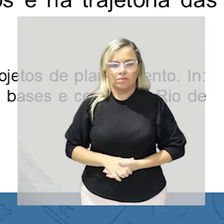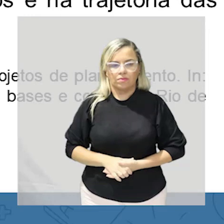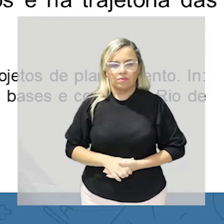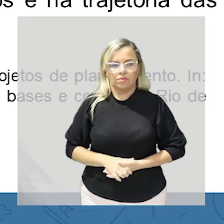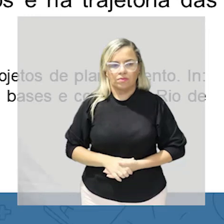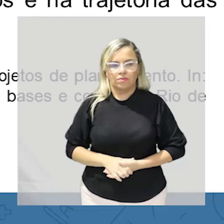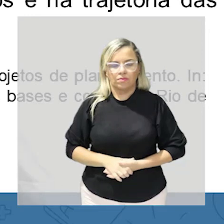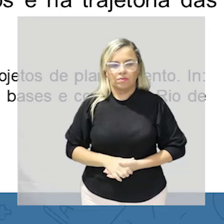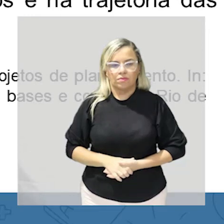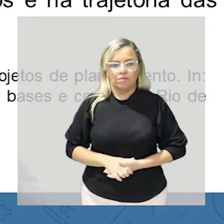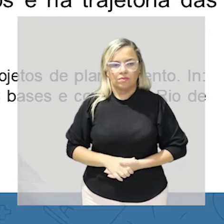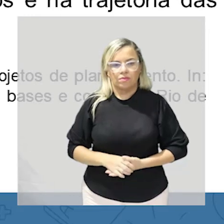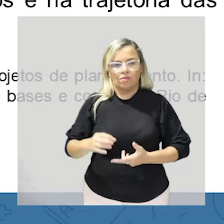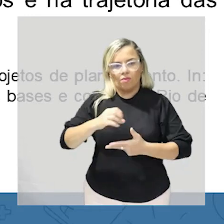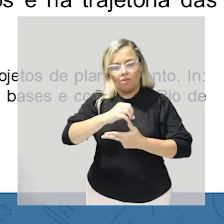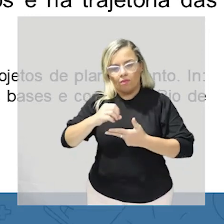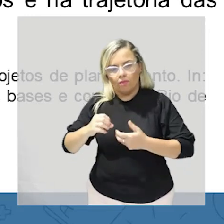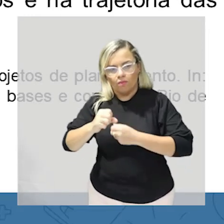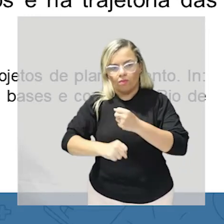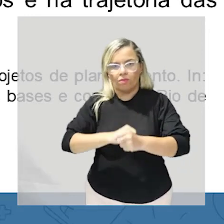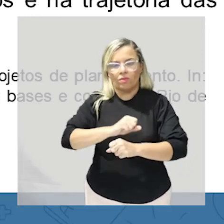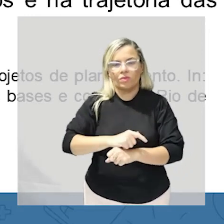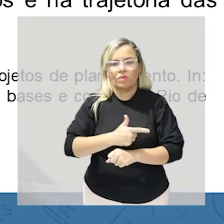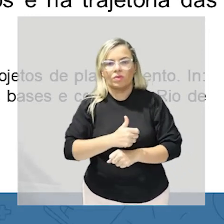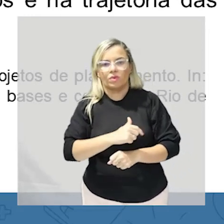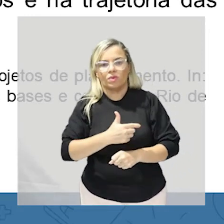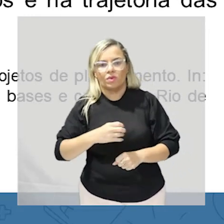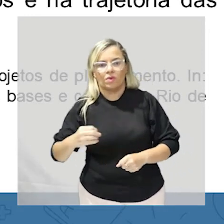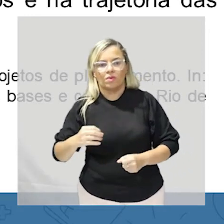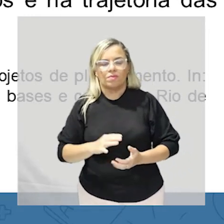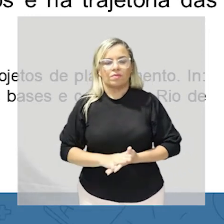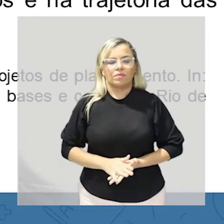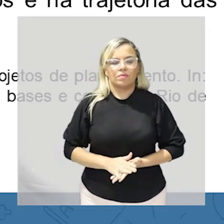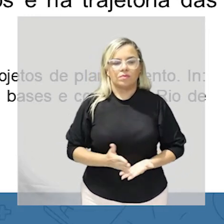Questão do Enem 2020, estou te falando. É bem atualizado.